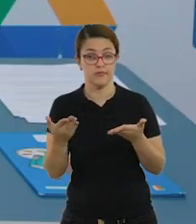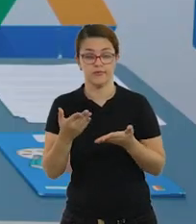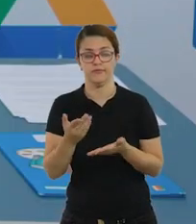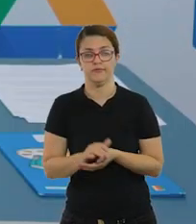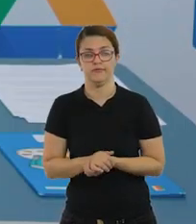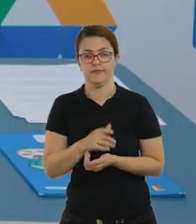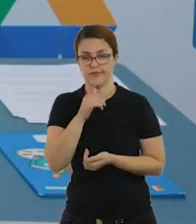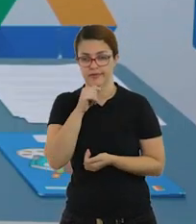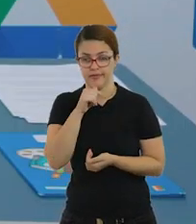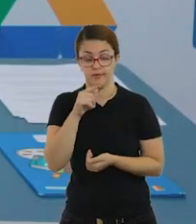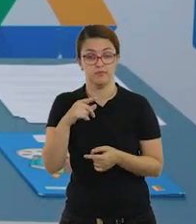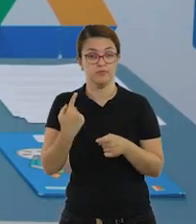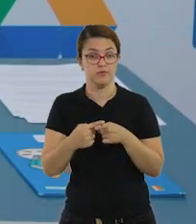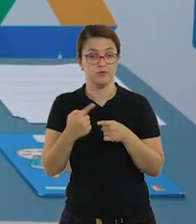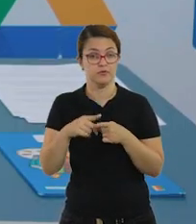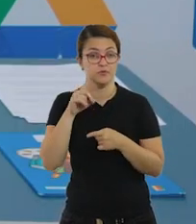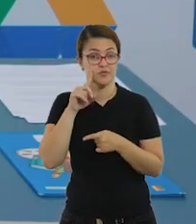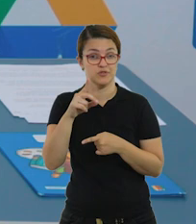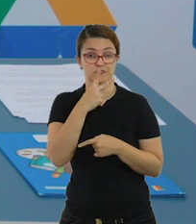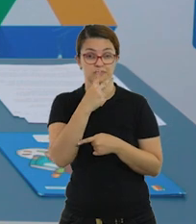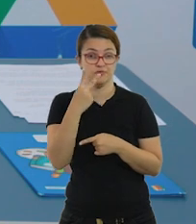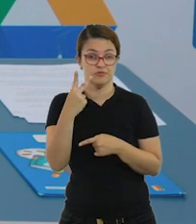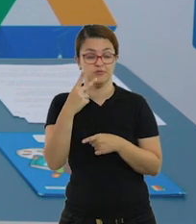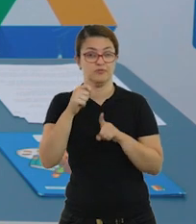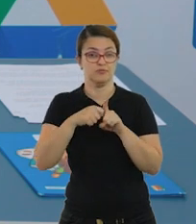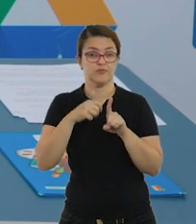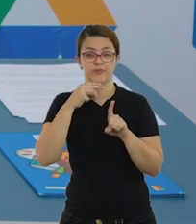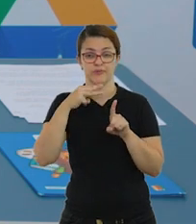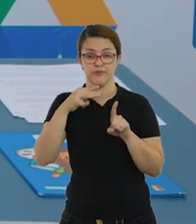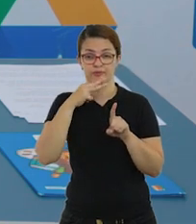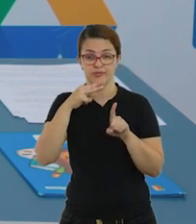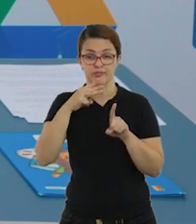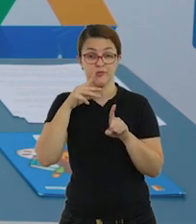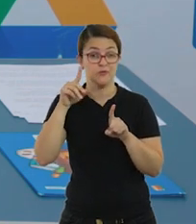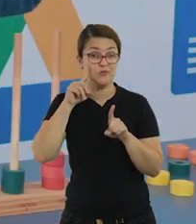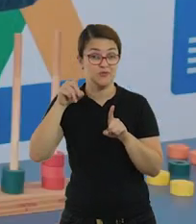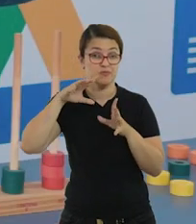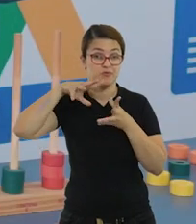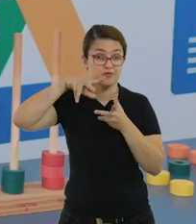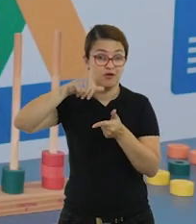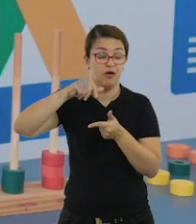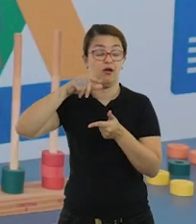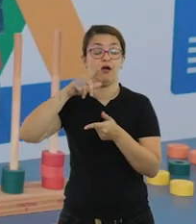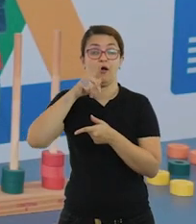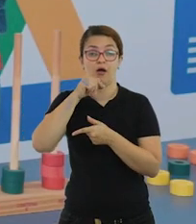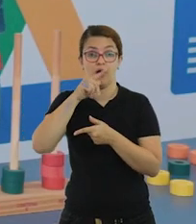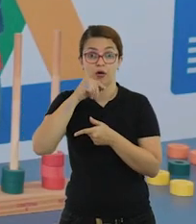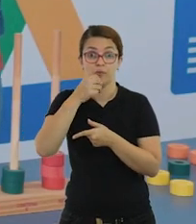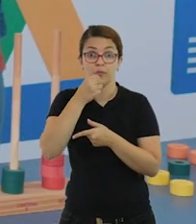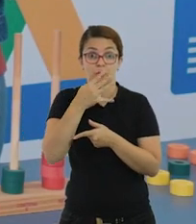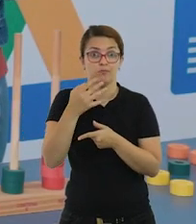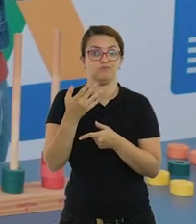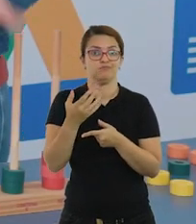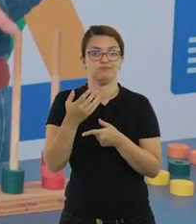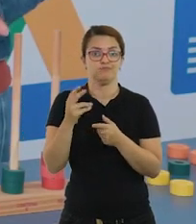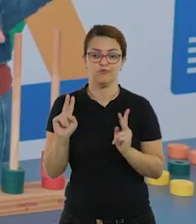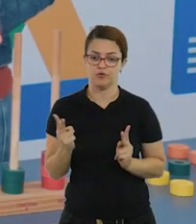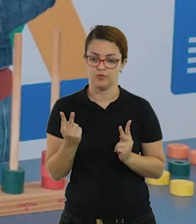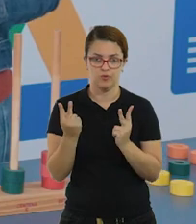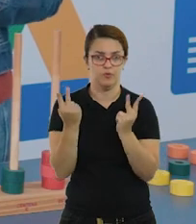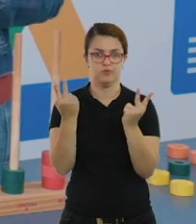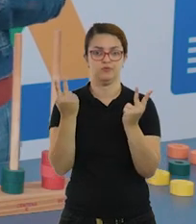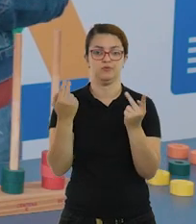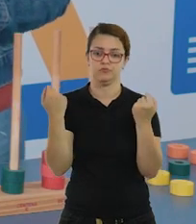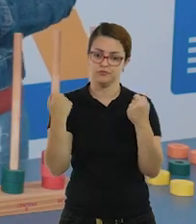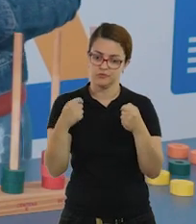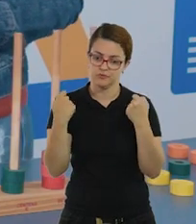Então, crianças, nós falamos sobre a água nas nossas atividades porque dia 22 de março foi o Dia Mundial da Água, tá? Que é um bem muito